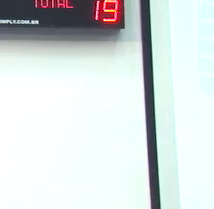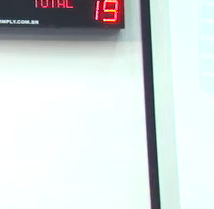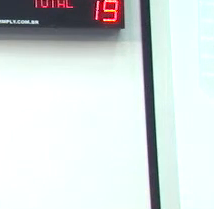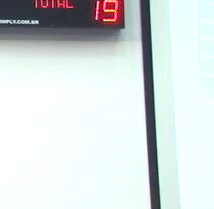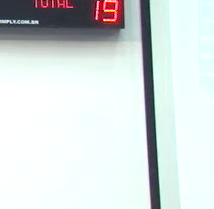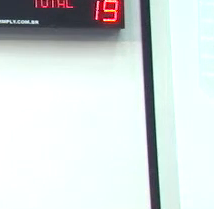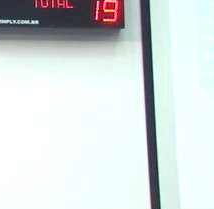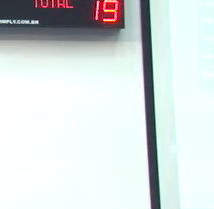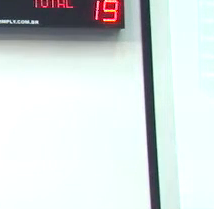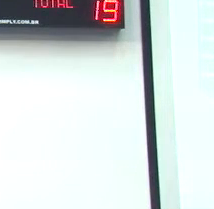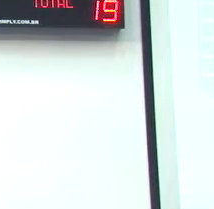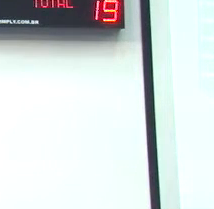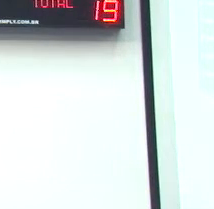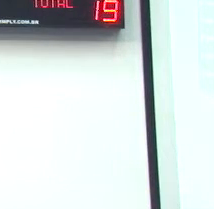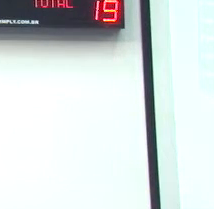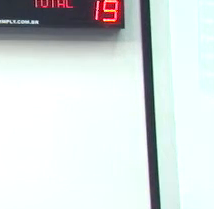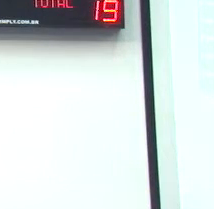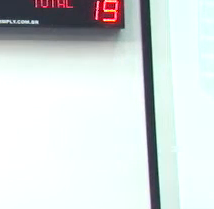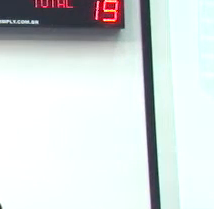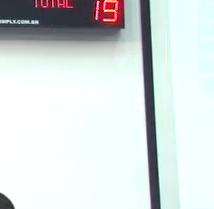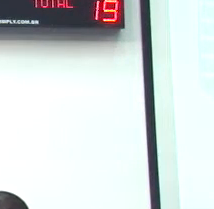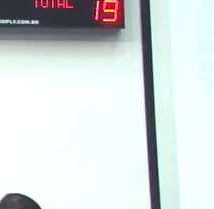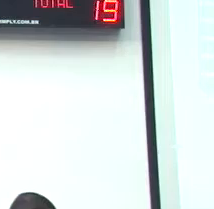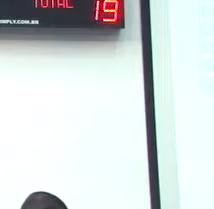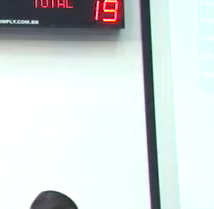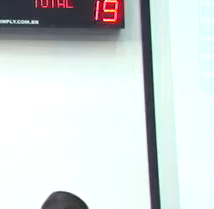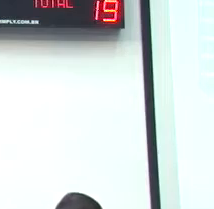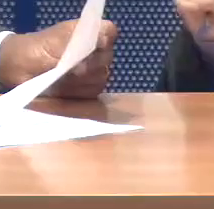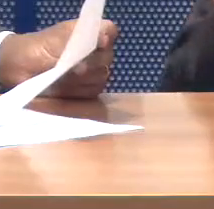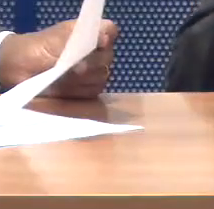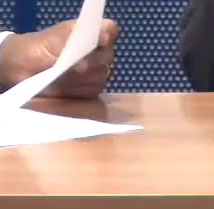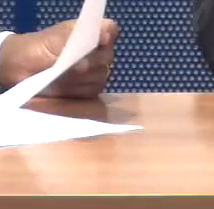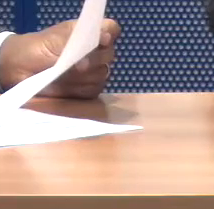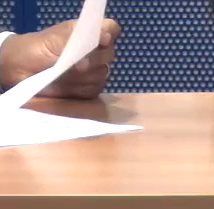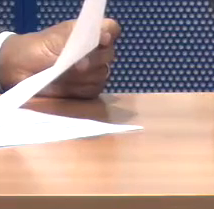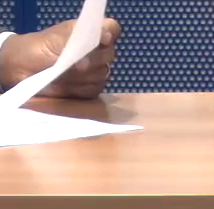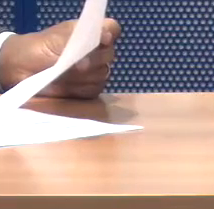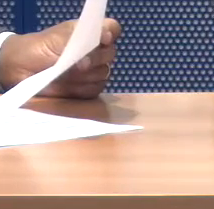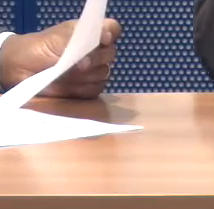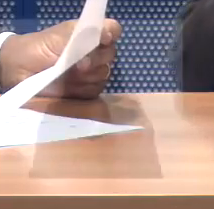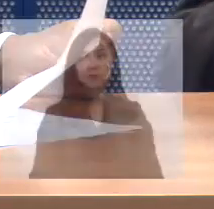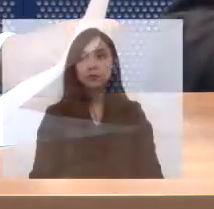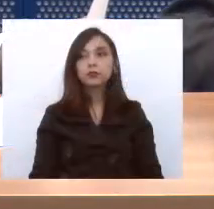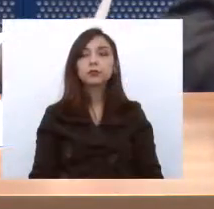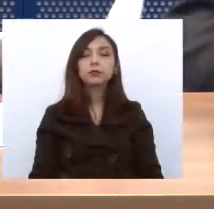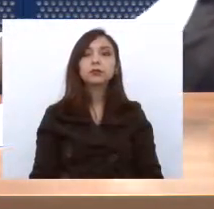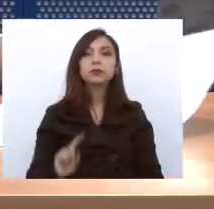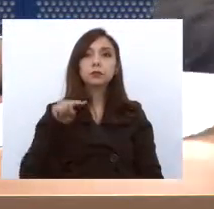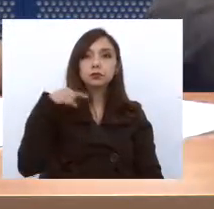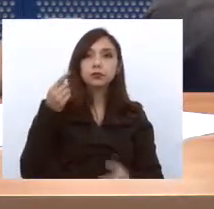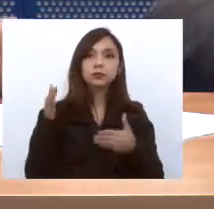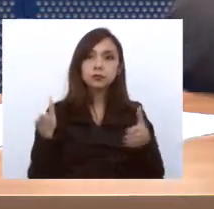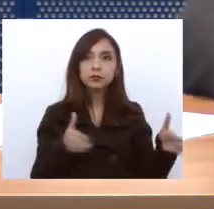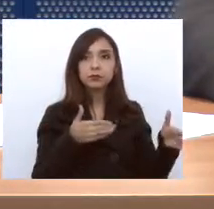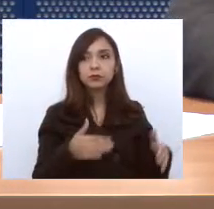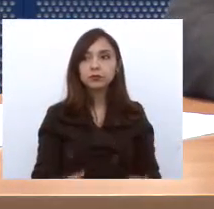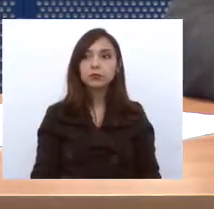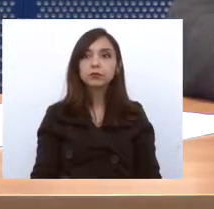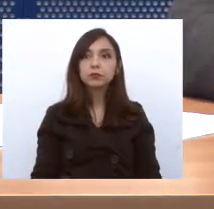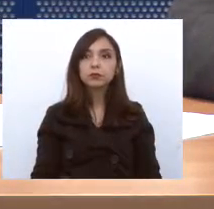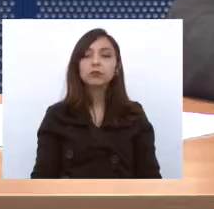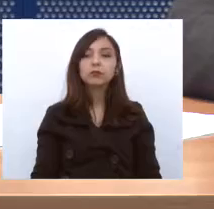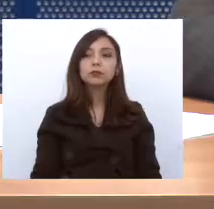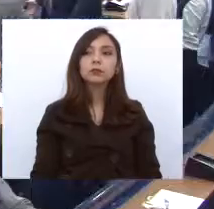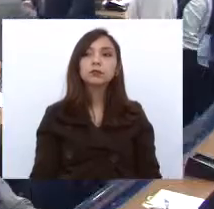Vereador Paulo Sérgio. Consignar meu voto, sim, senhor. Vota sim. Encerrada a votação. Aprovado para a ordem do dia da próxima sessão. Pela ordem,